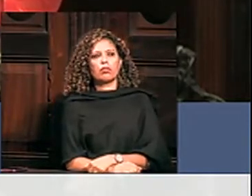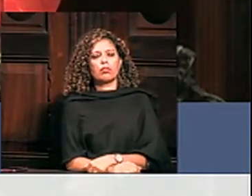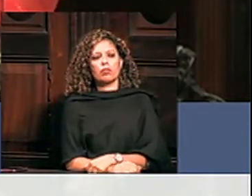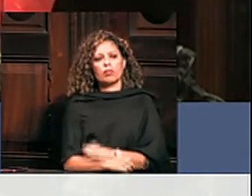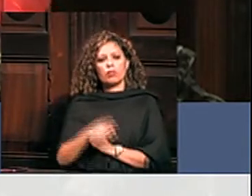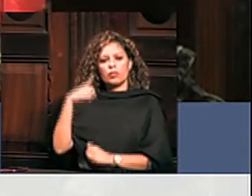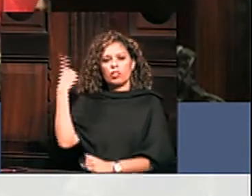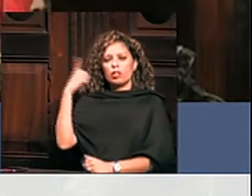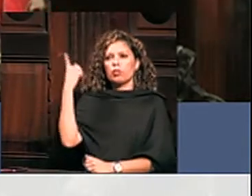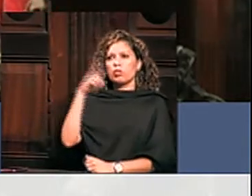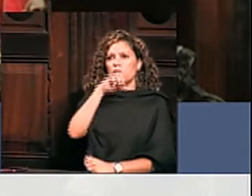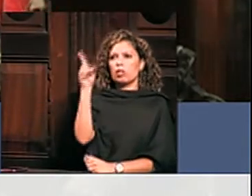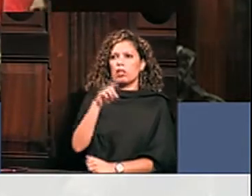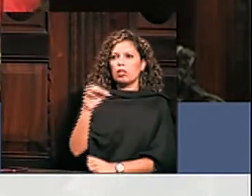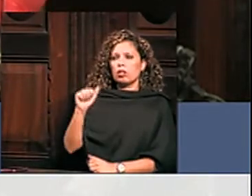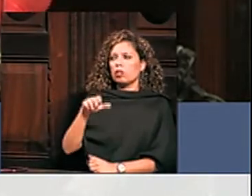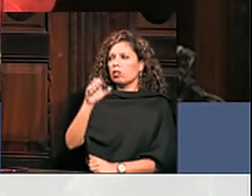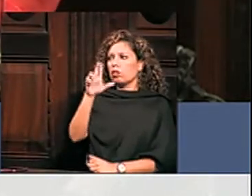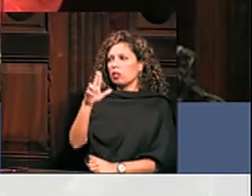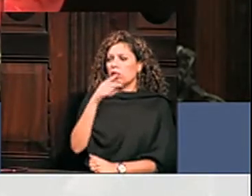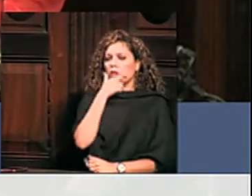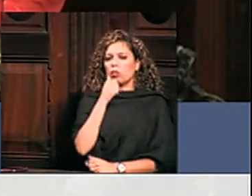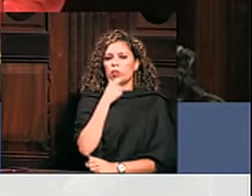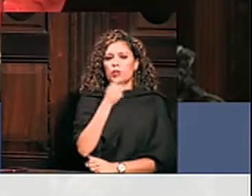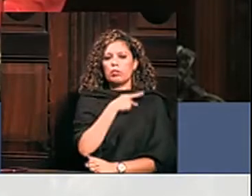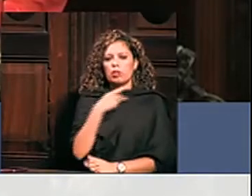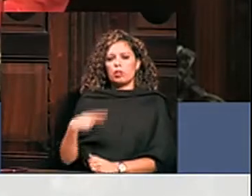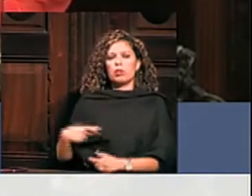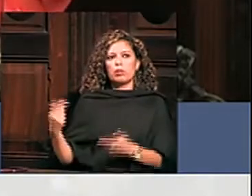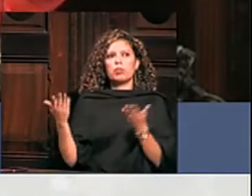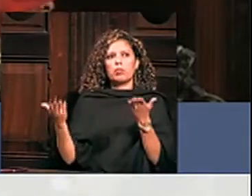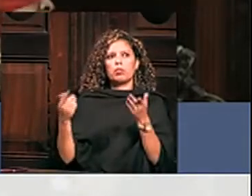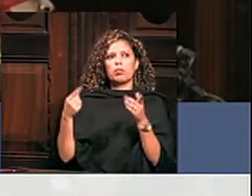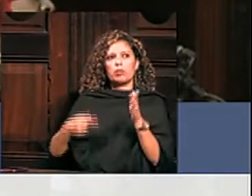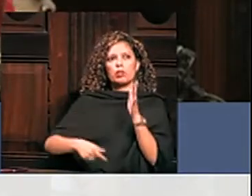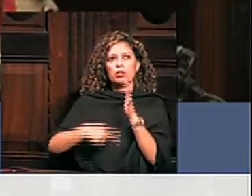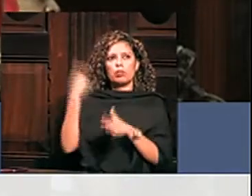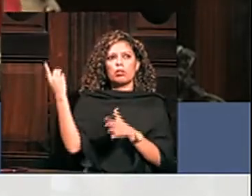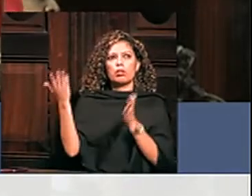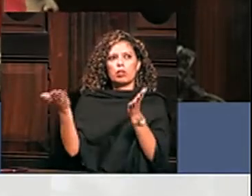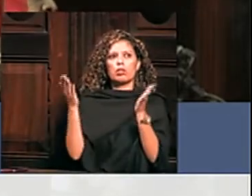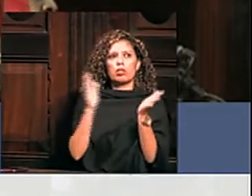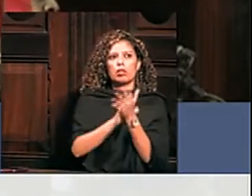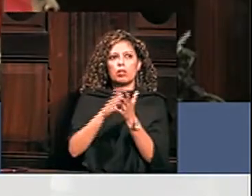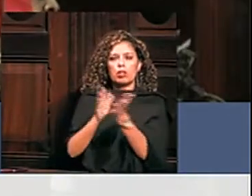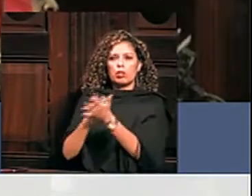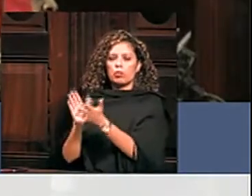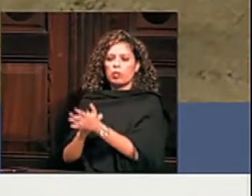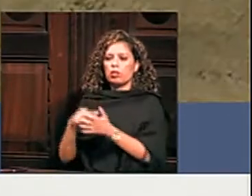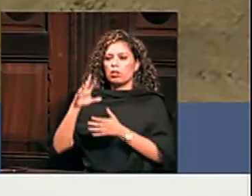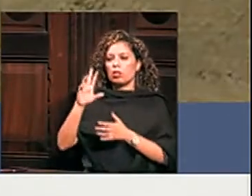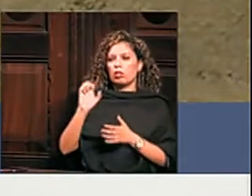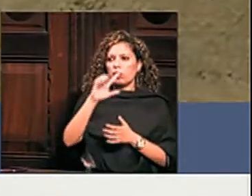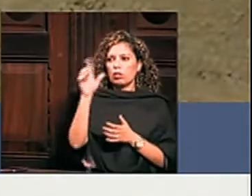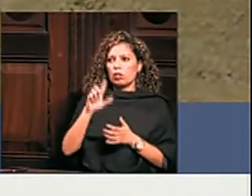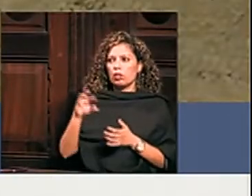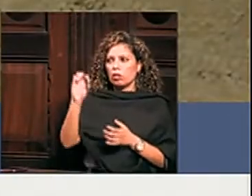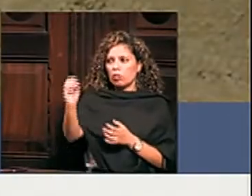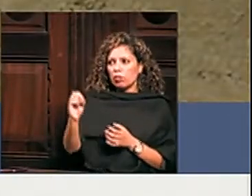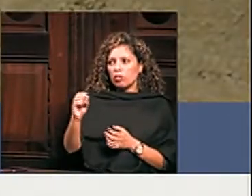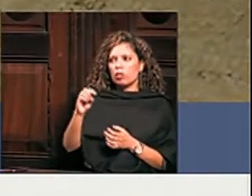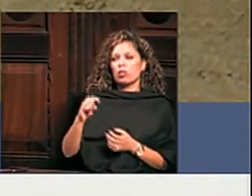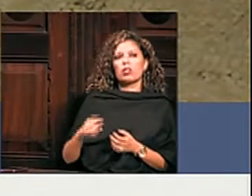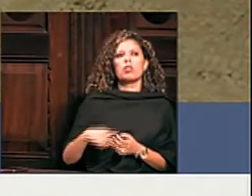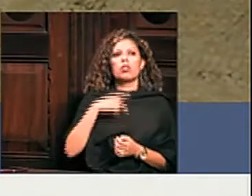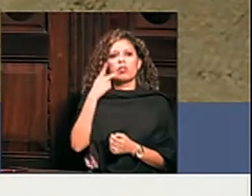Deputado Zaqueu Teixeira. Senhor presidente, primeiro saudar aqui a todos os companheiros e companheiras da UESO, declarar que o